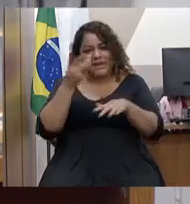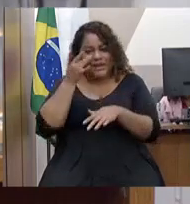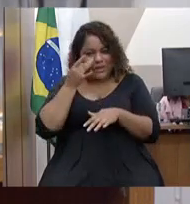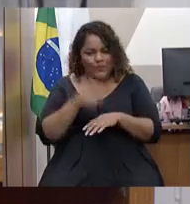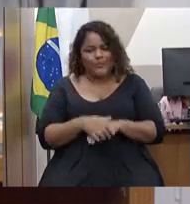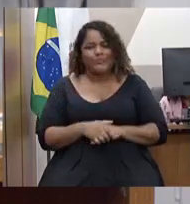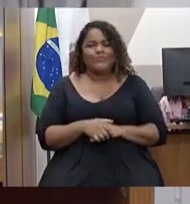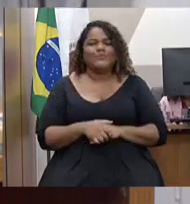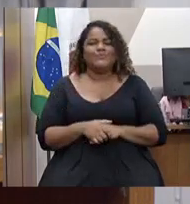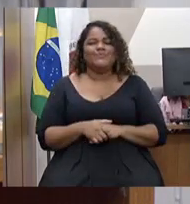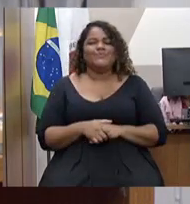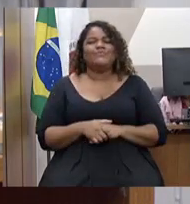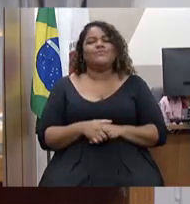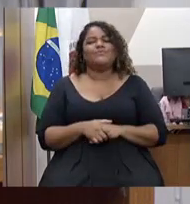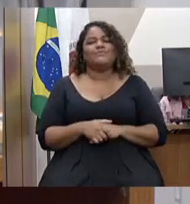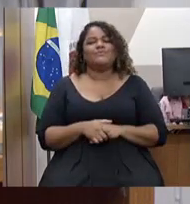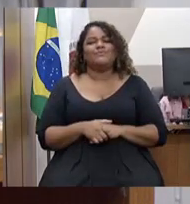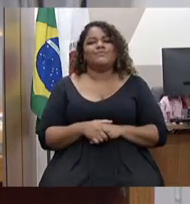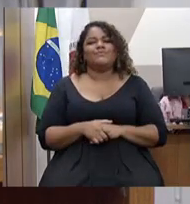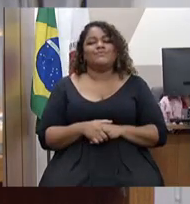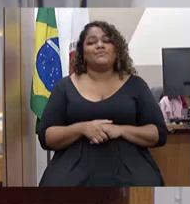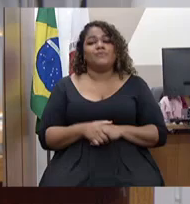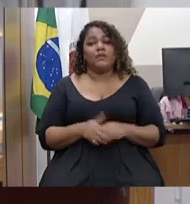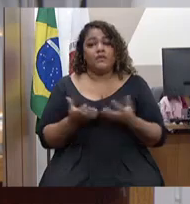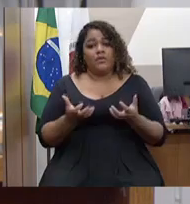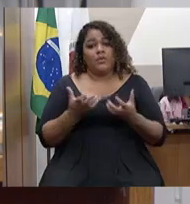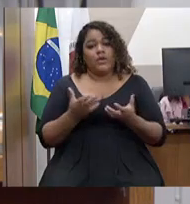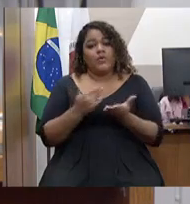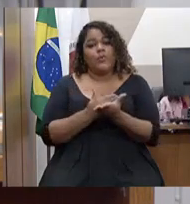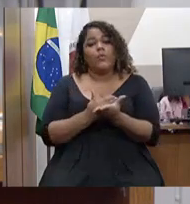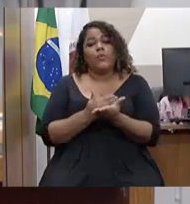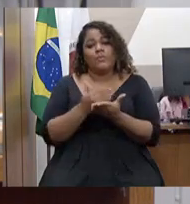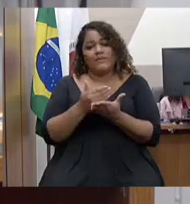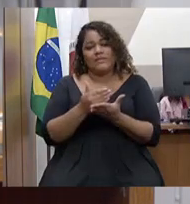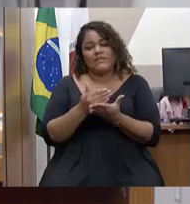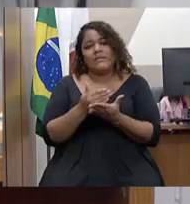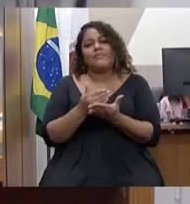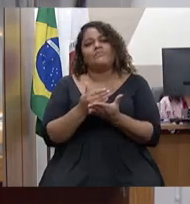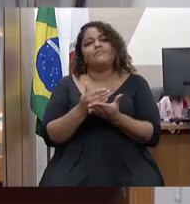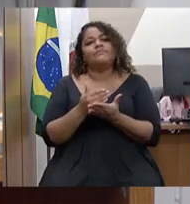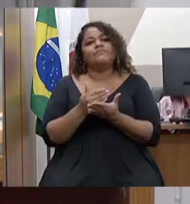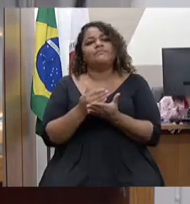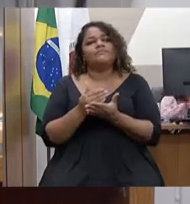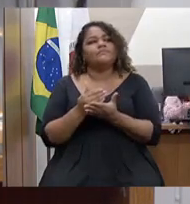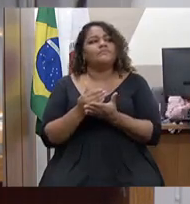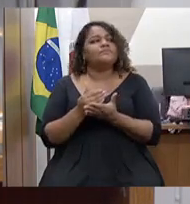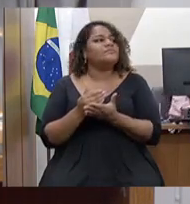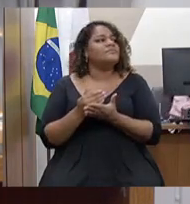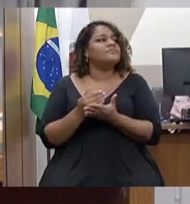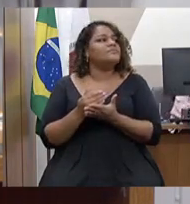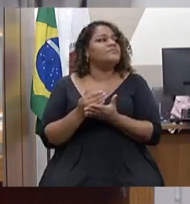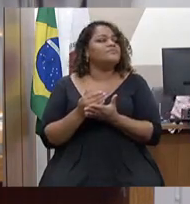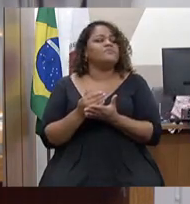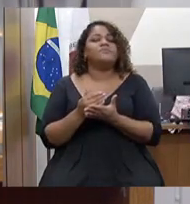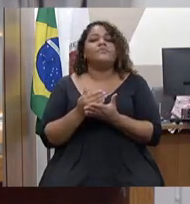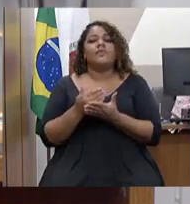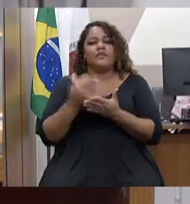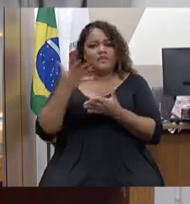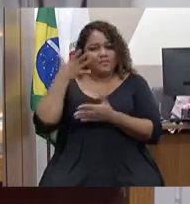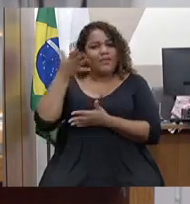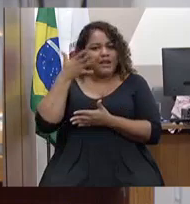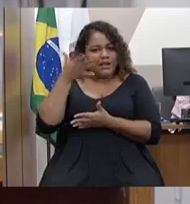eu gostaria de iniciar a minha fala aqui mas antes disso fazer um minuto de silêncio